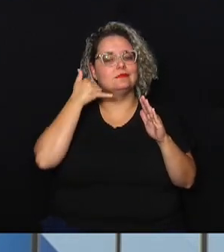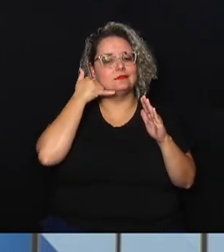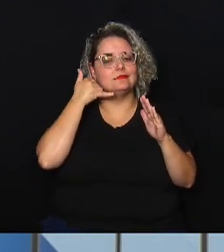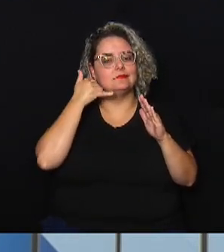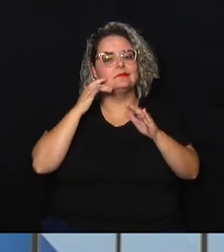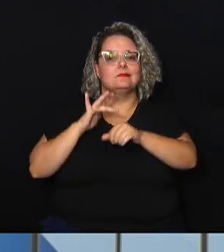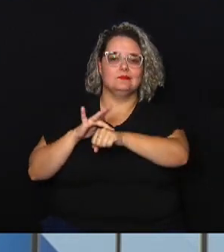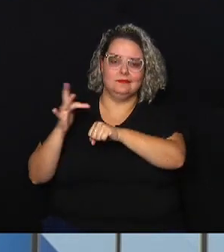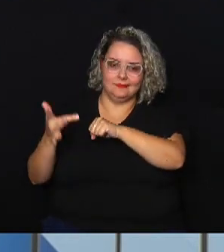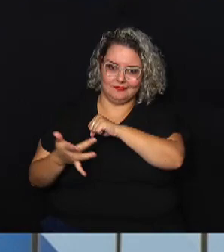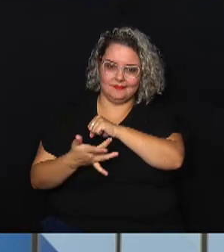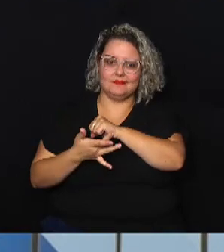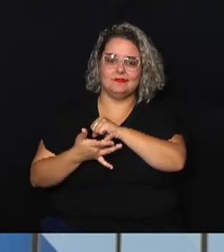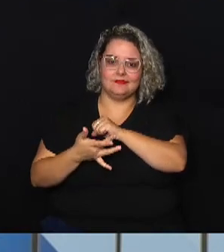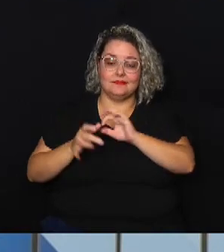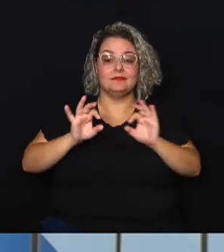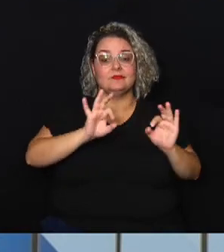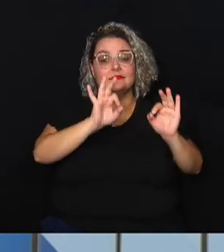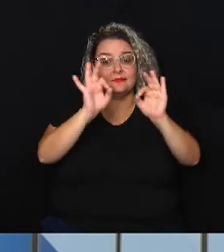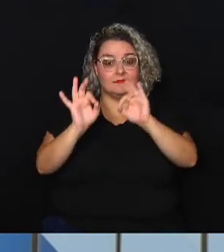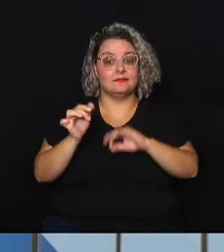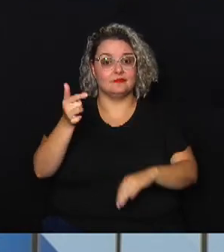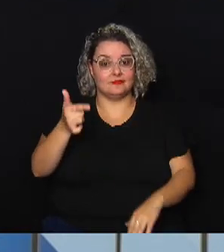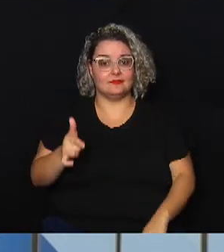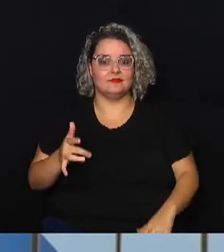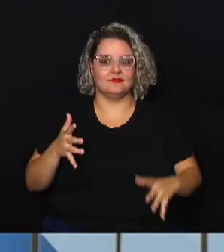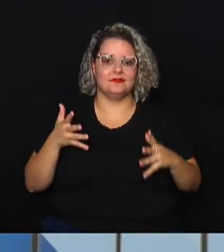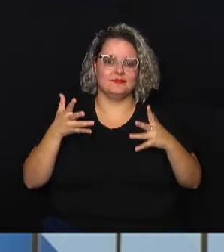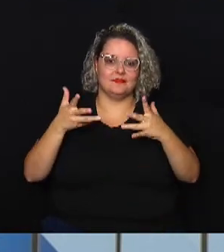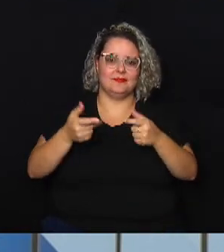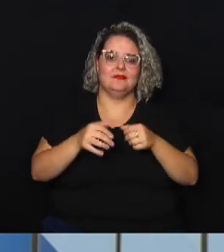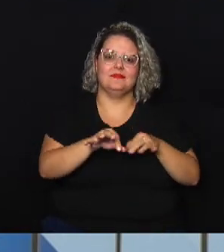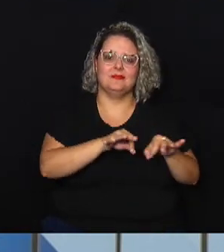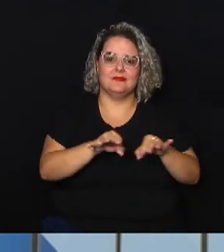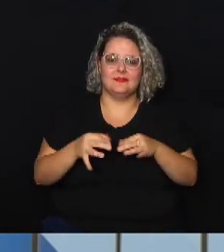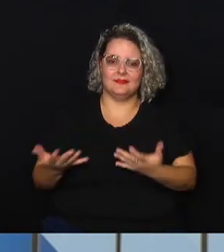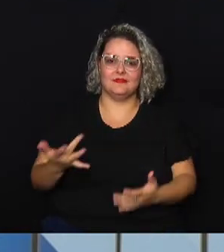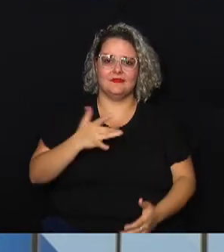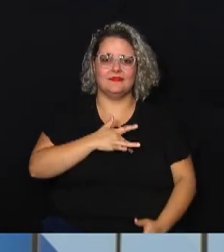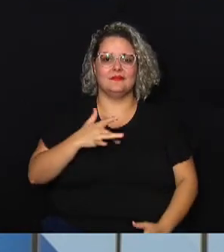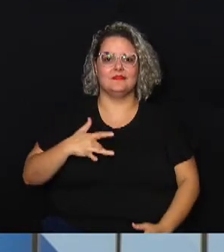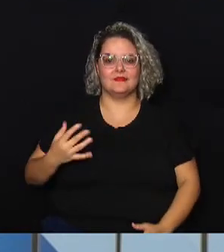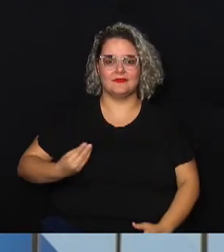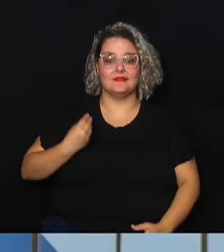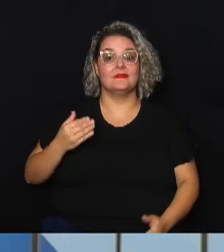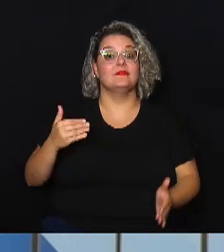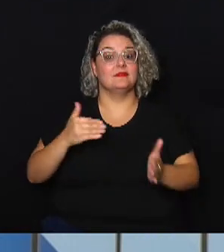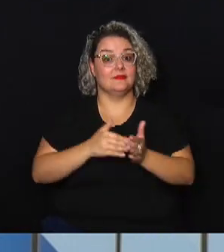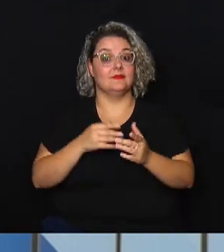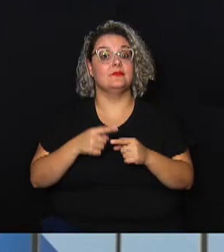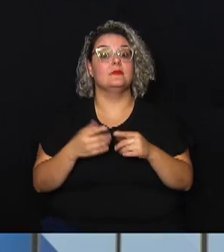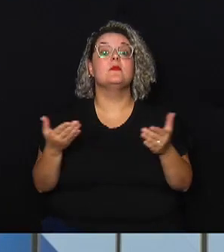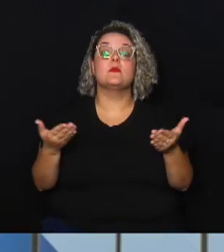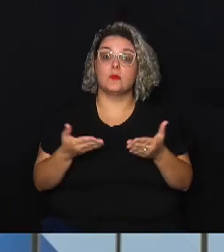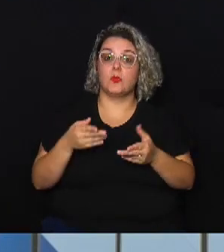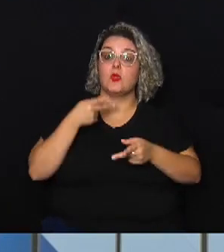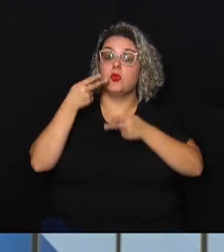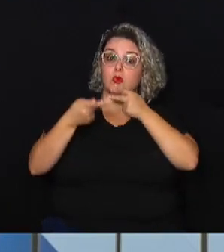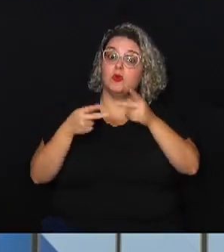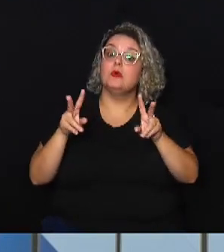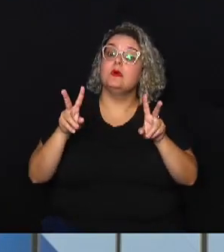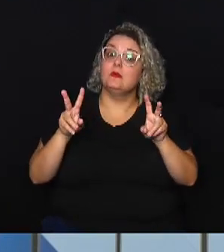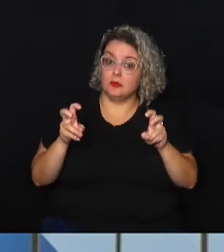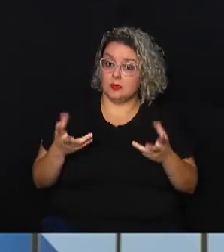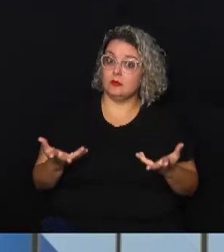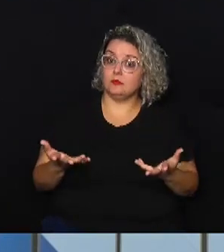redes sociais que você vai continuar acompanhando todo aí o Saúde é Vida. Até porque hoje a gente vai falar de um assunto